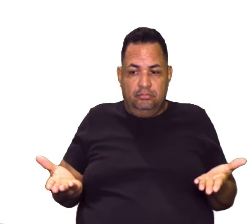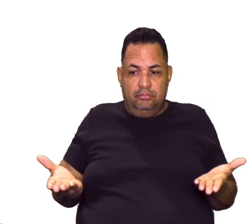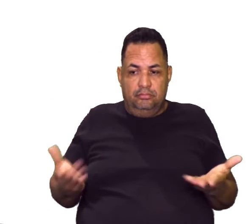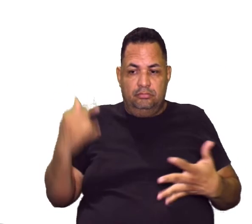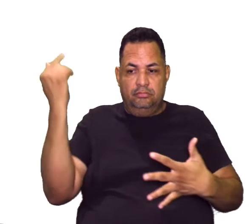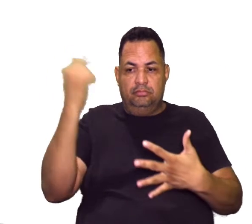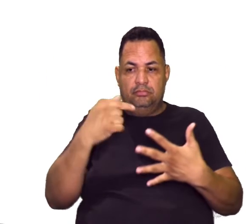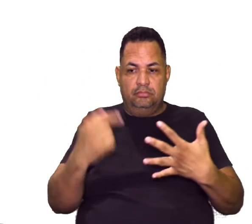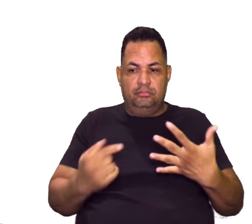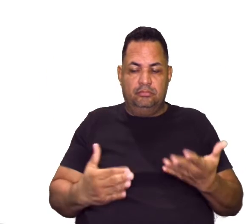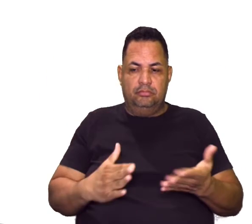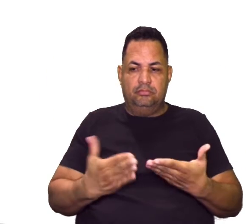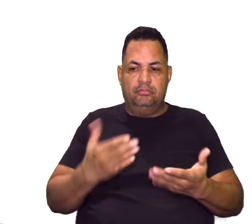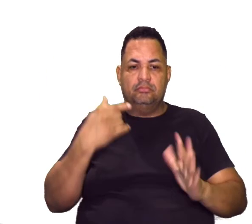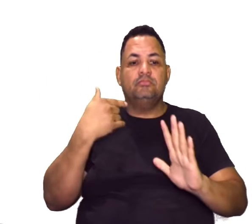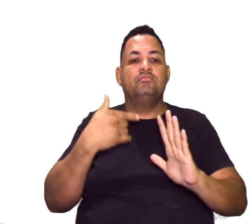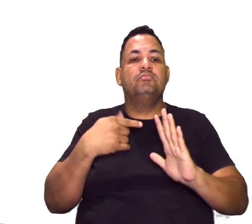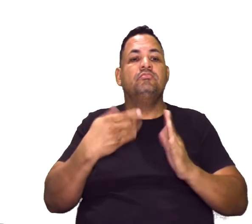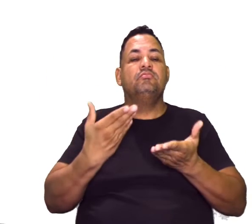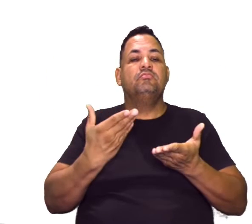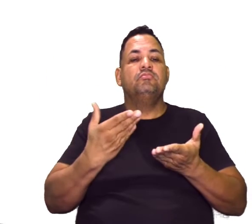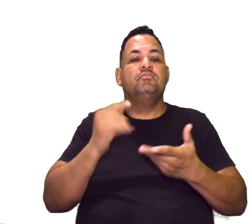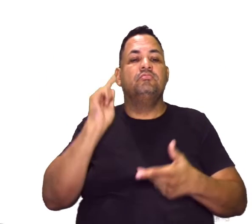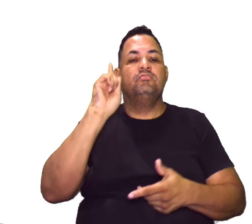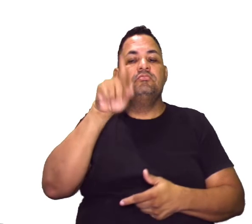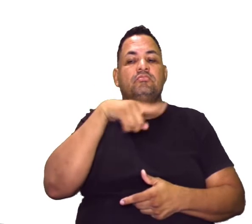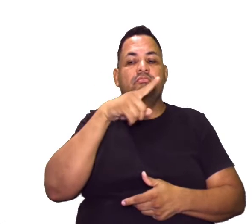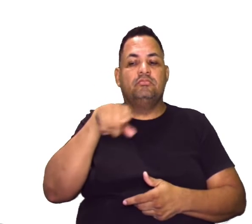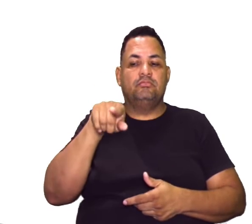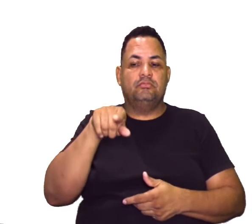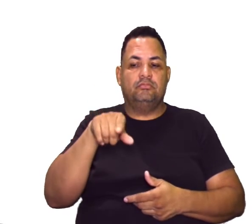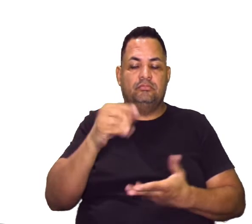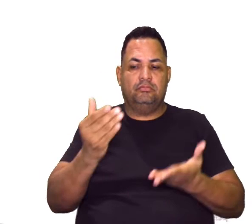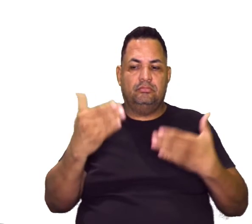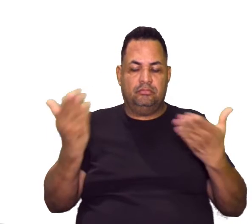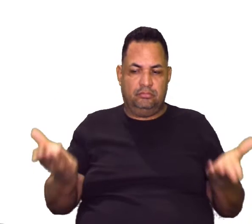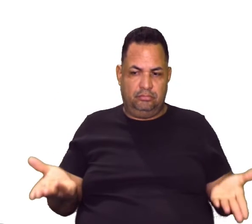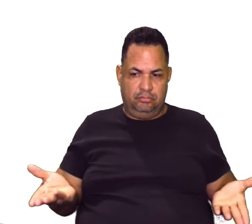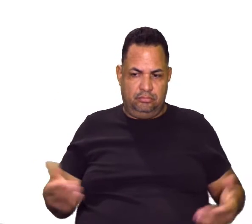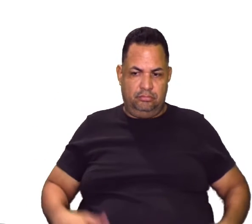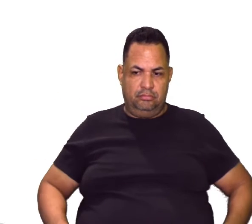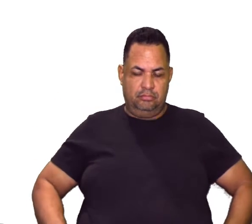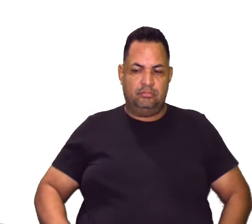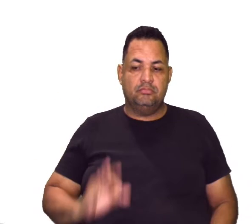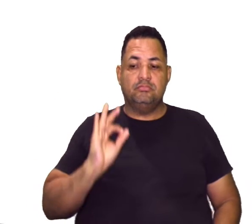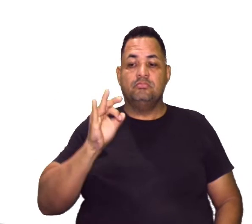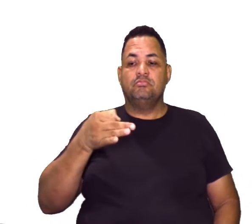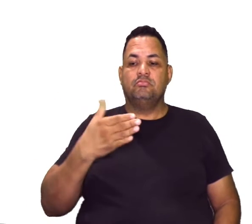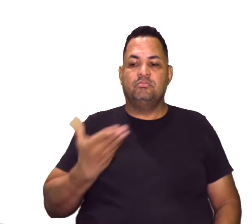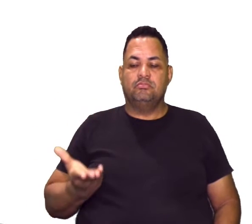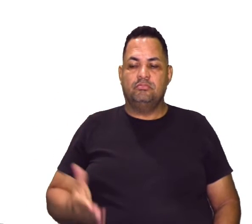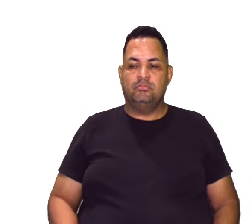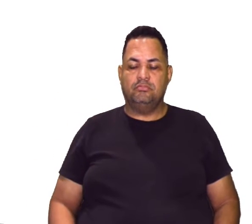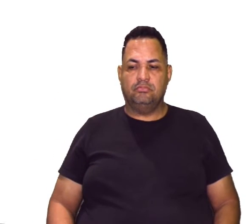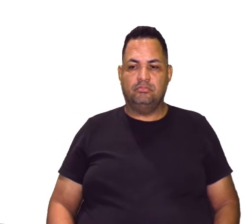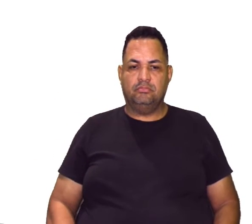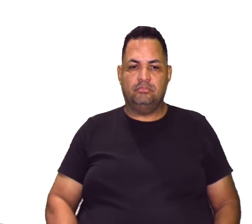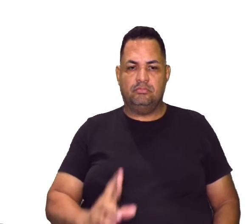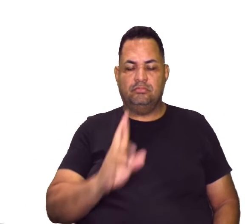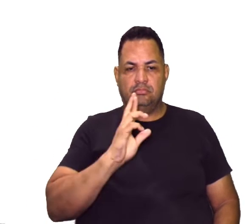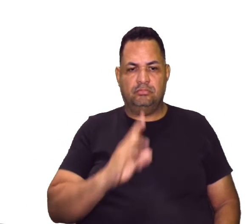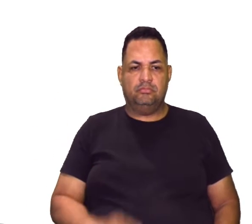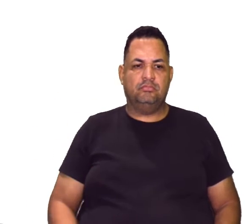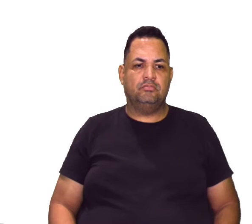a alternativa, meu aluno, que você achou que seria a mais correta? Vamos para a